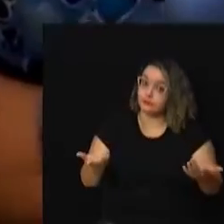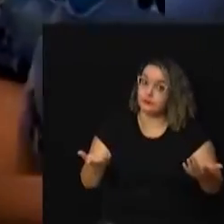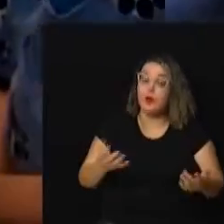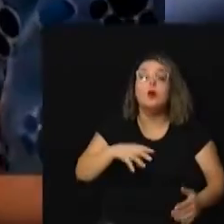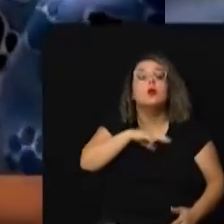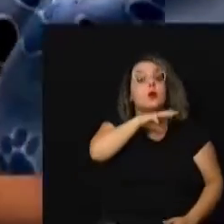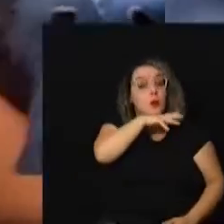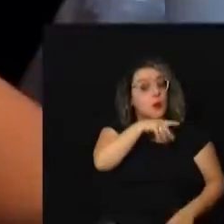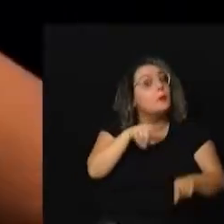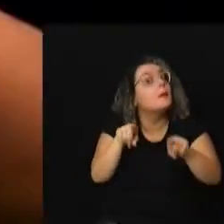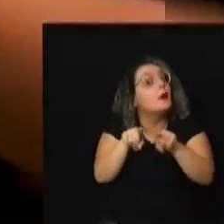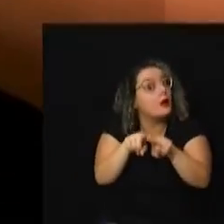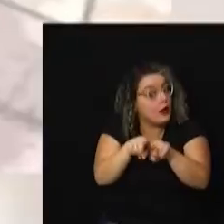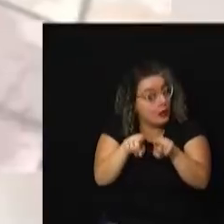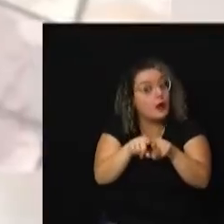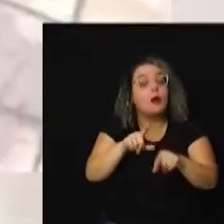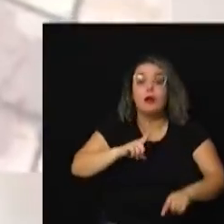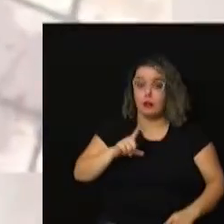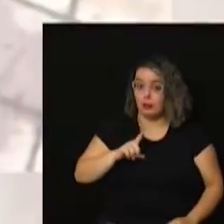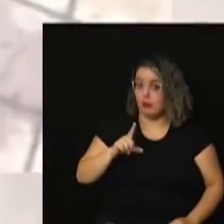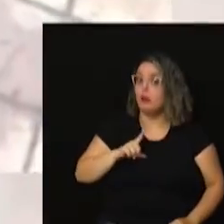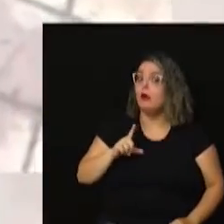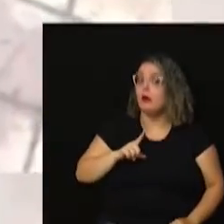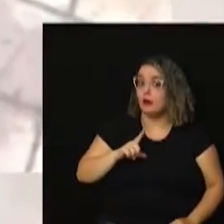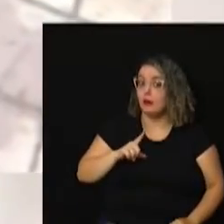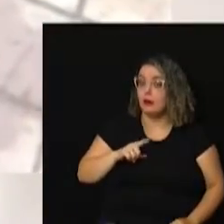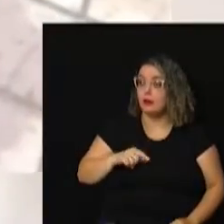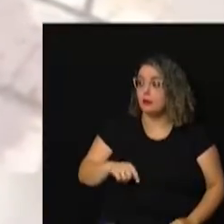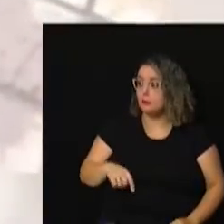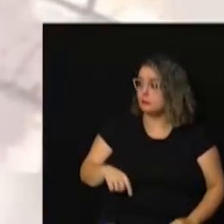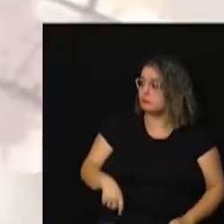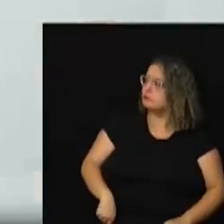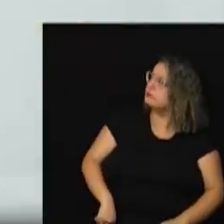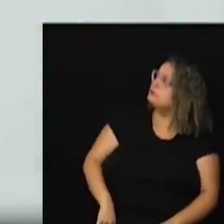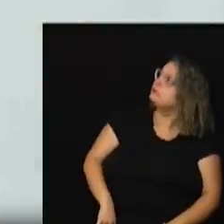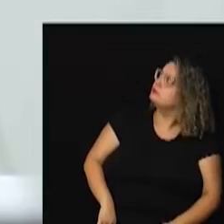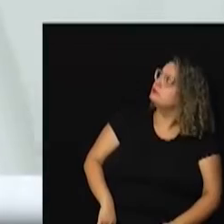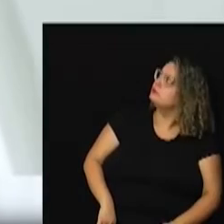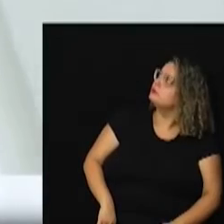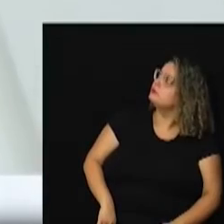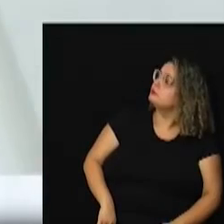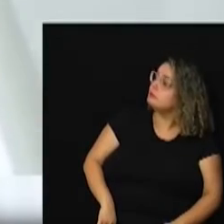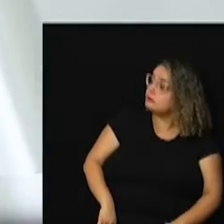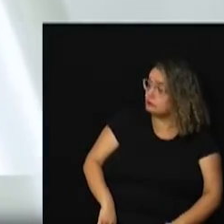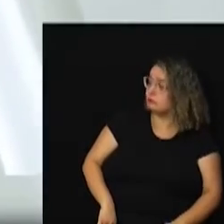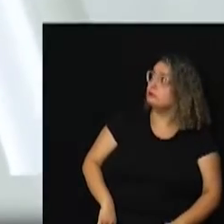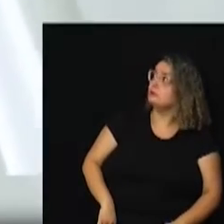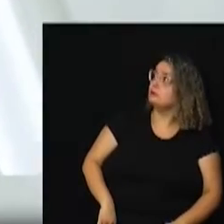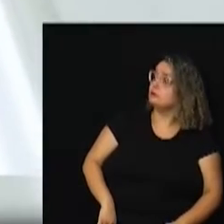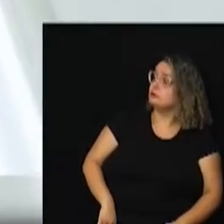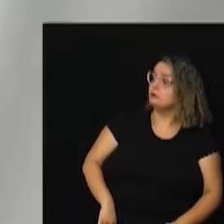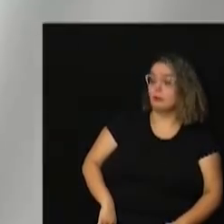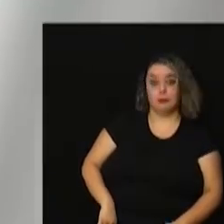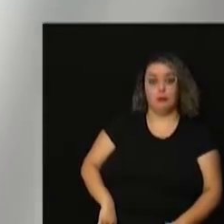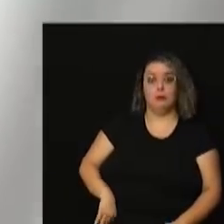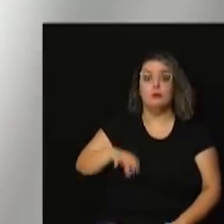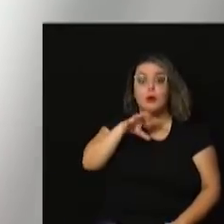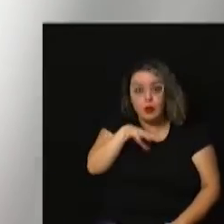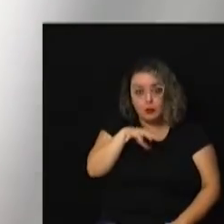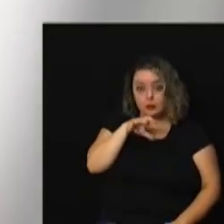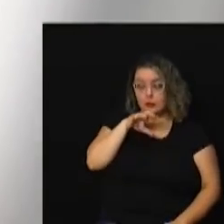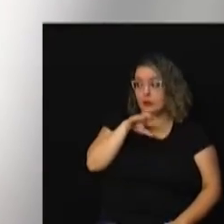mínima elevada para este outono. Ao longo do dia, essa temperatura sobe, podendo chegar aos 31 graus aqui